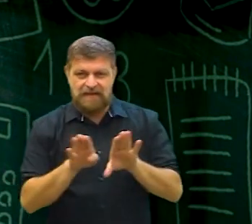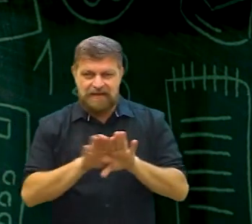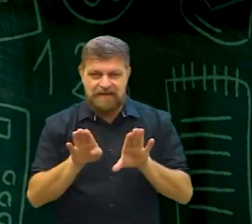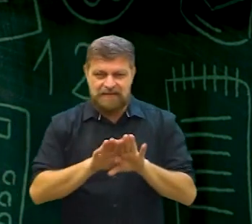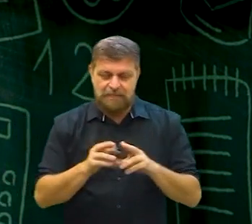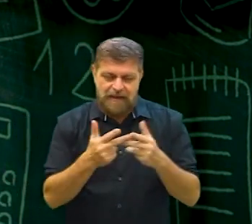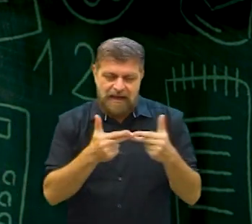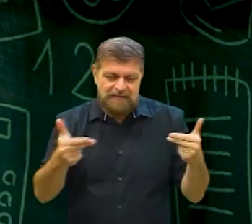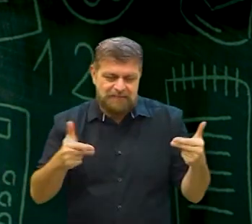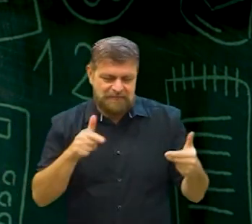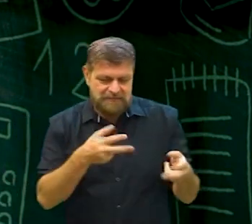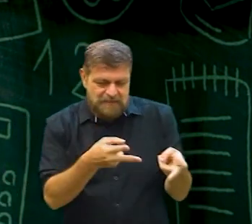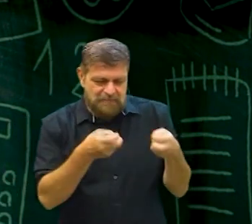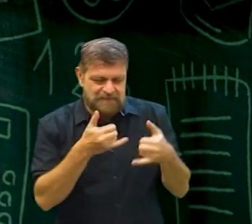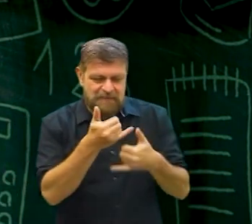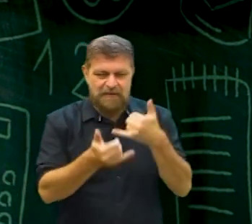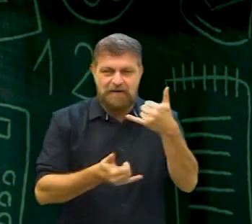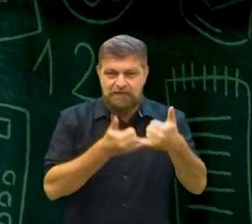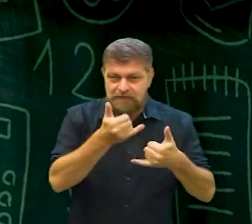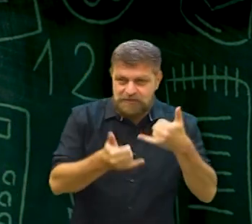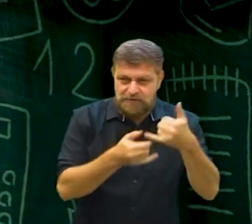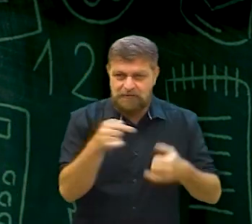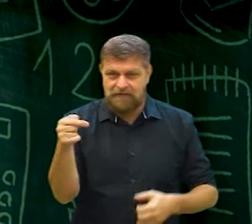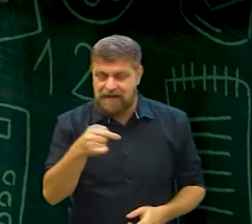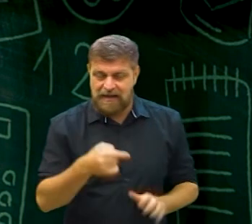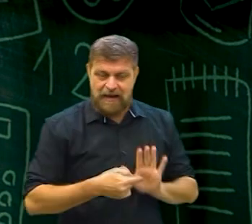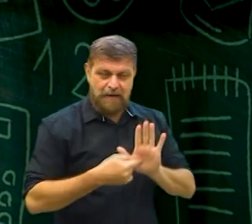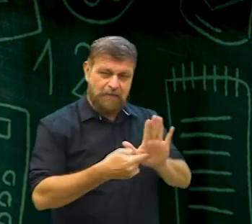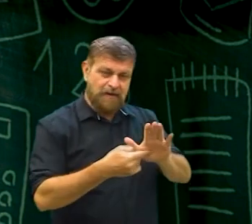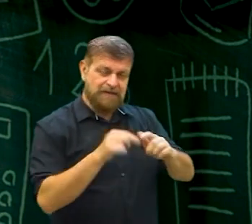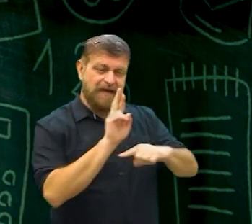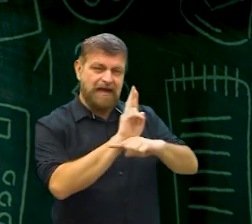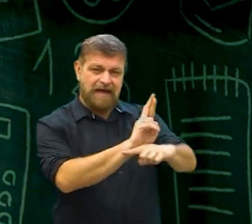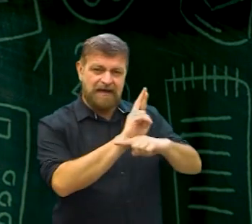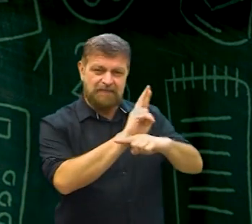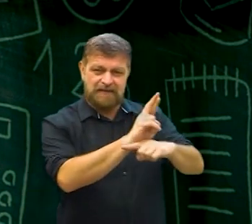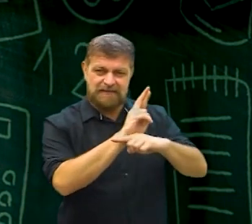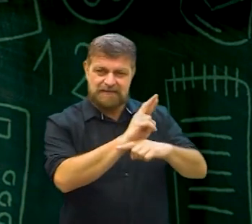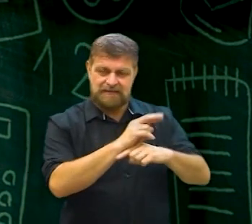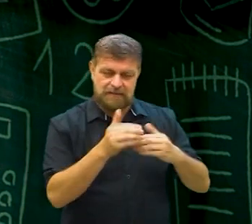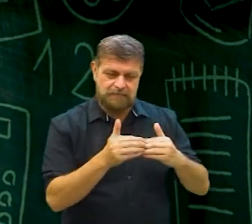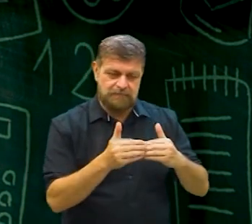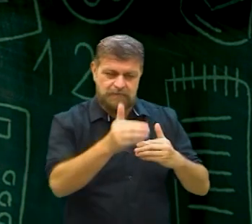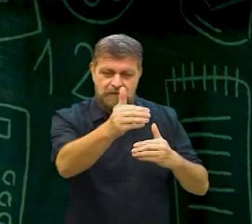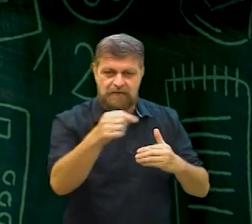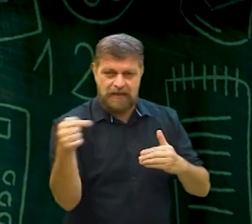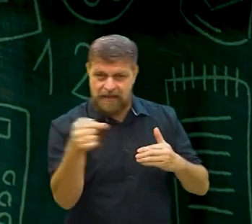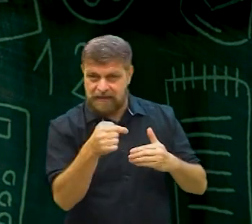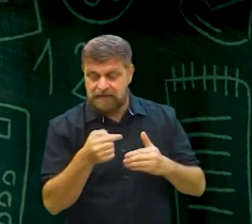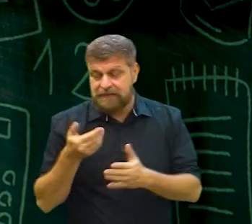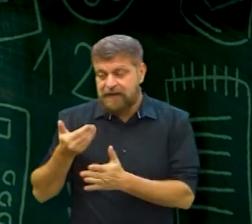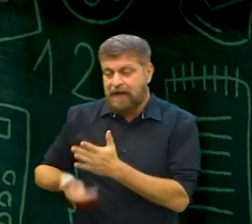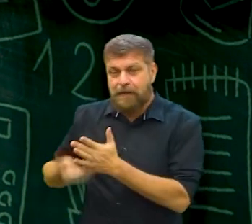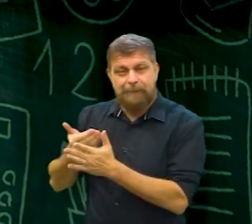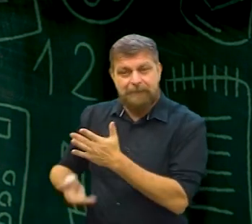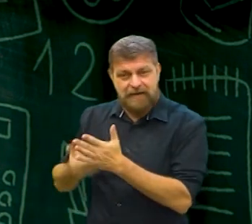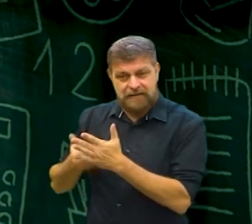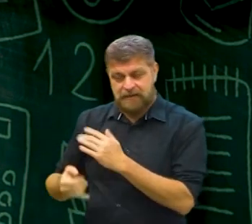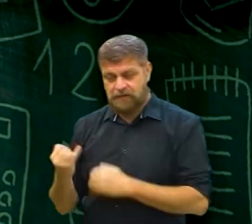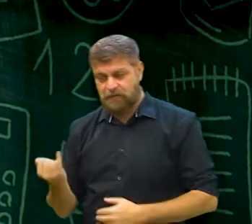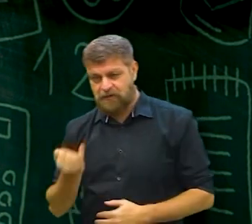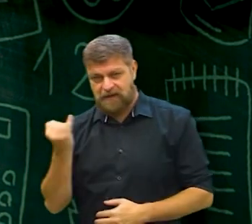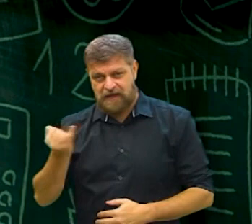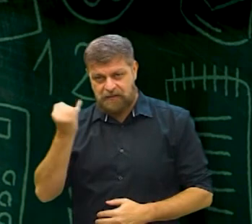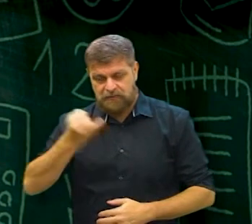lado lúdico das coisas, os jogos, eles representam uma outra etapa que eles perderam